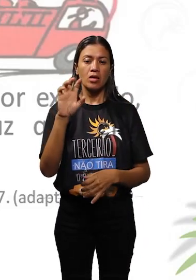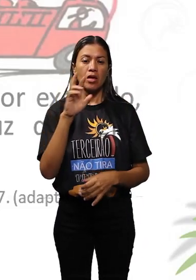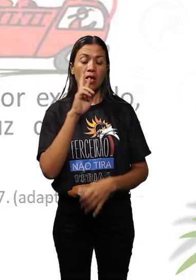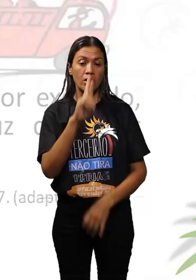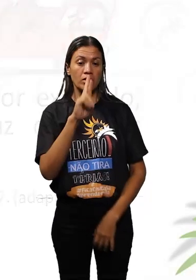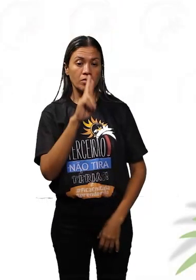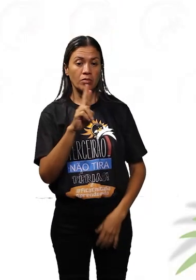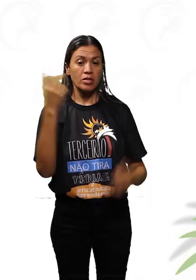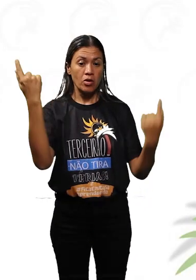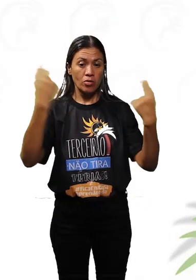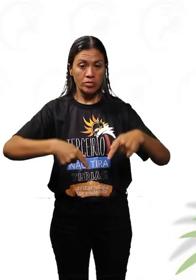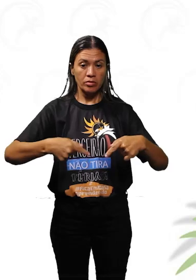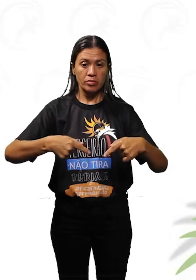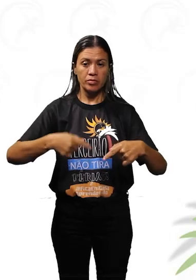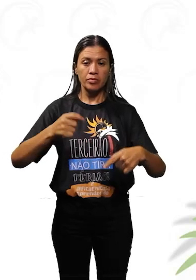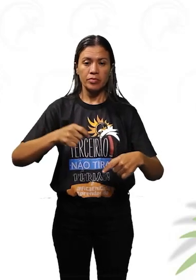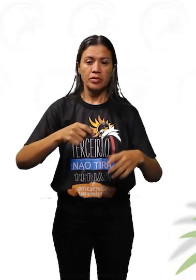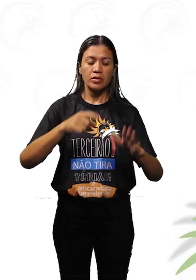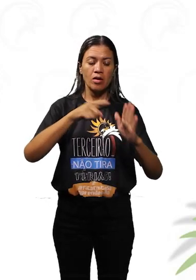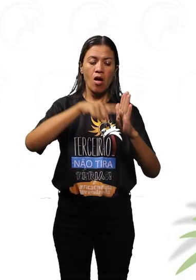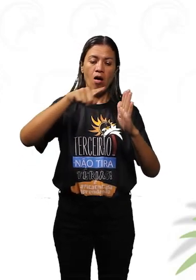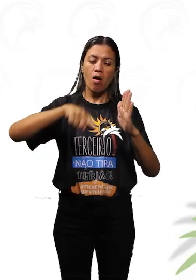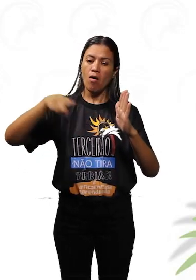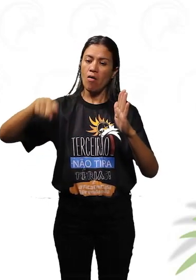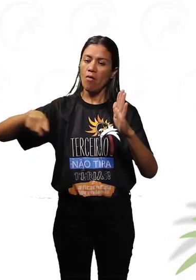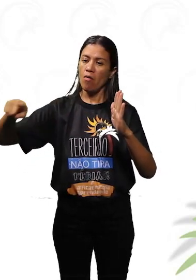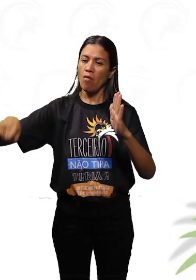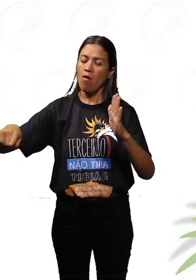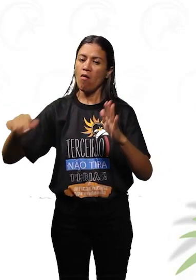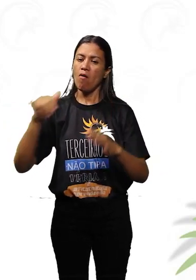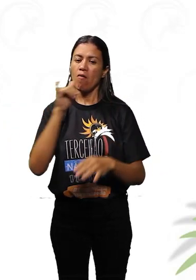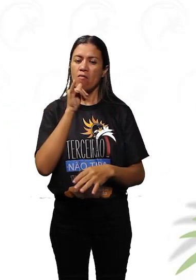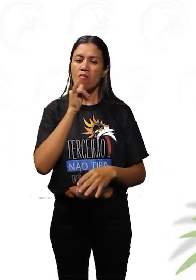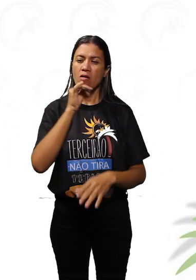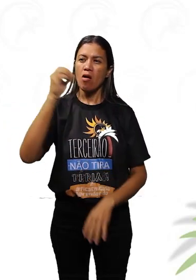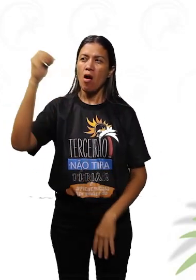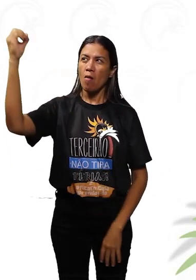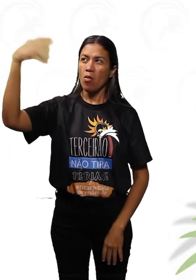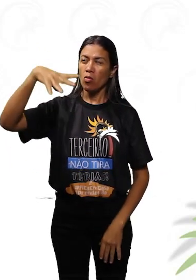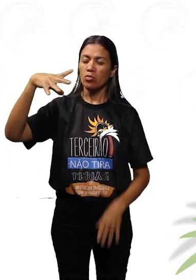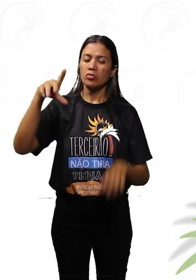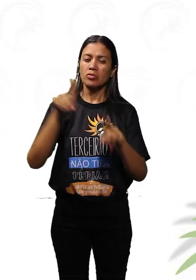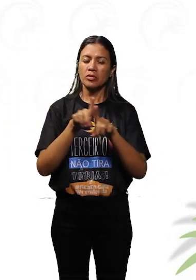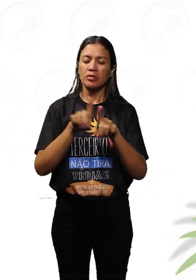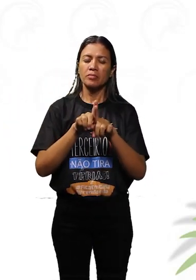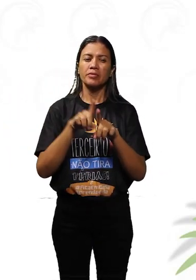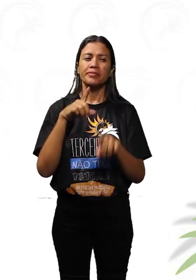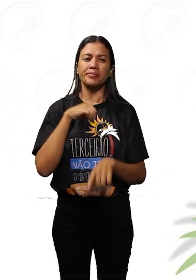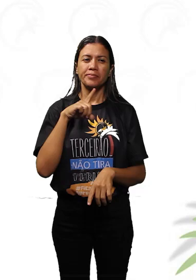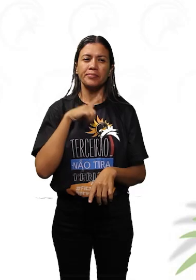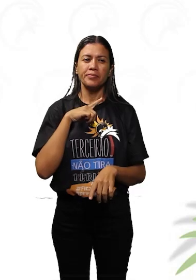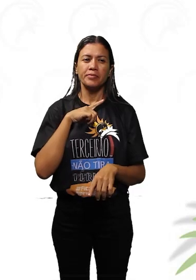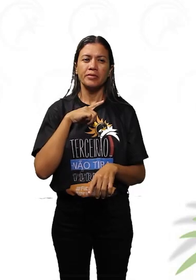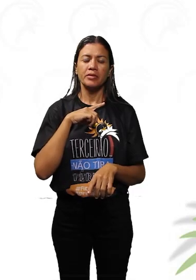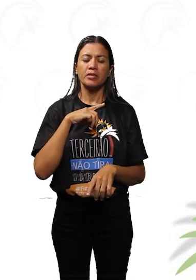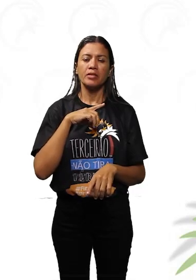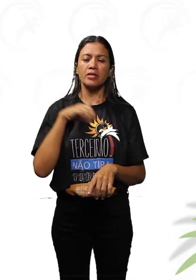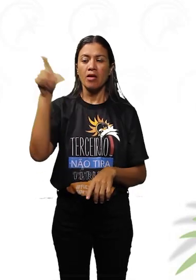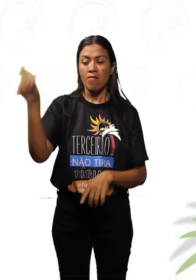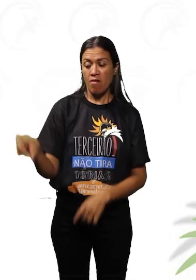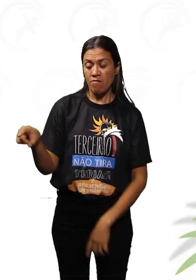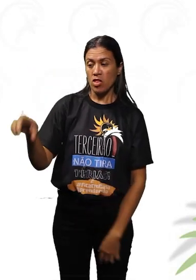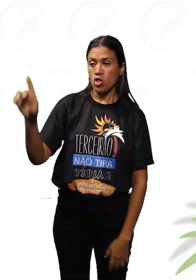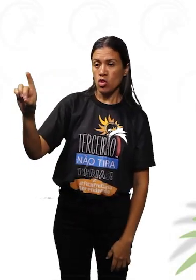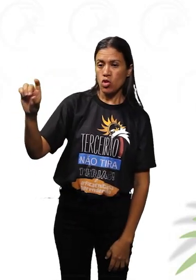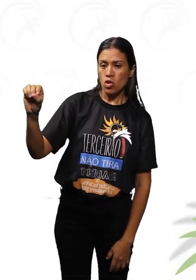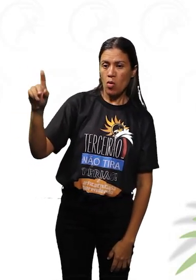desafio. A onda eletromagnética, por exemplo, a luz, ela também sofre efeito Doppler. Então, por exemplo, a gente